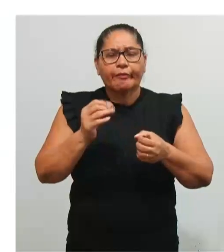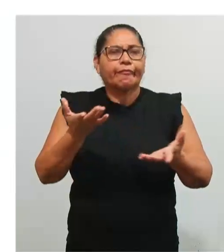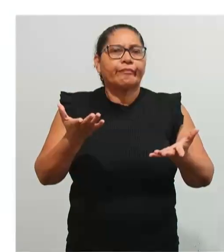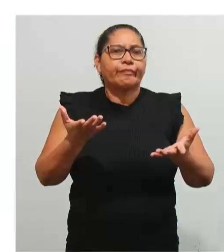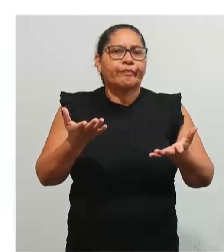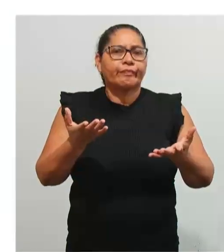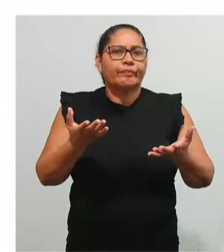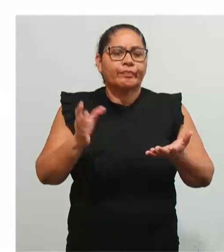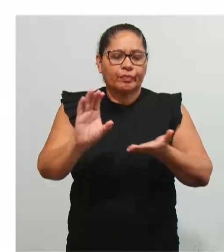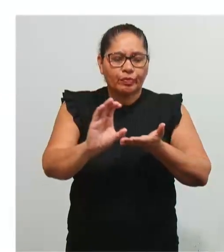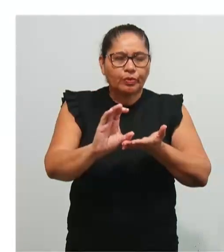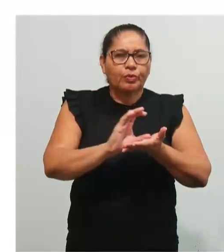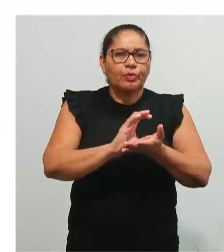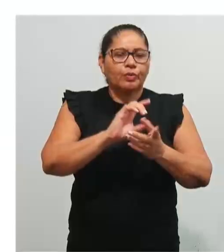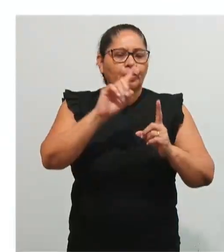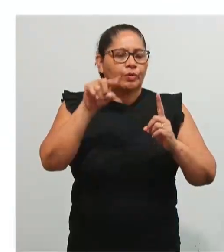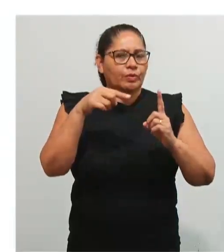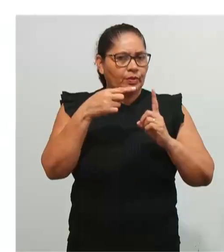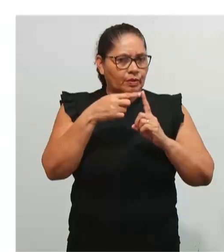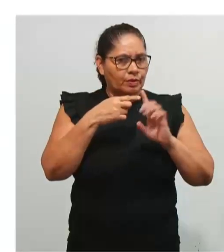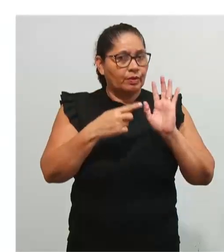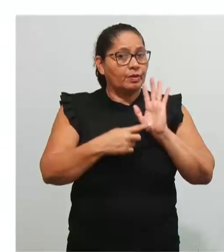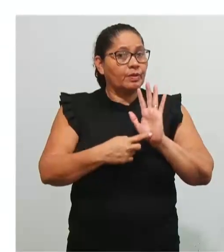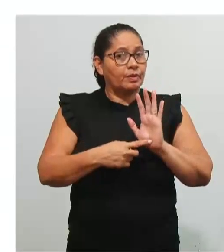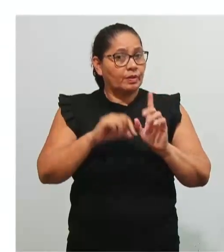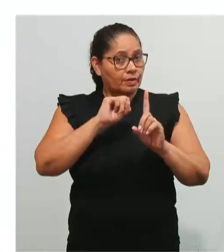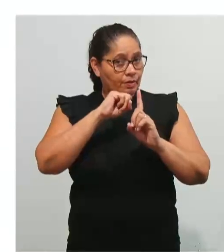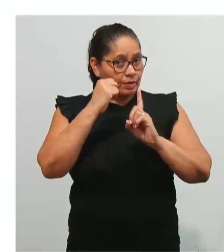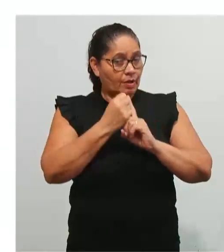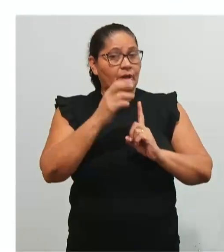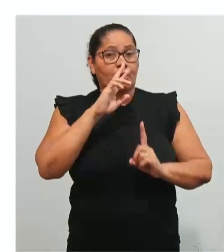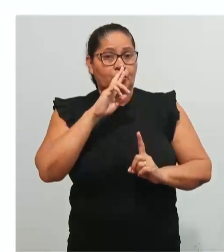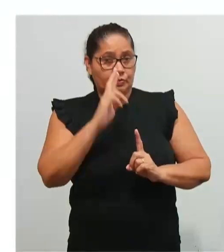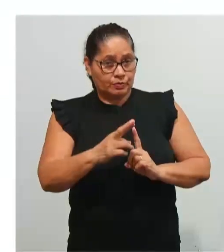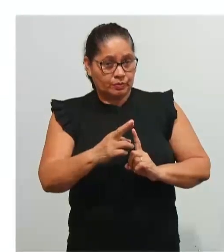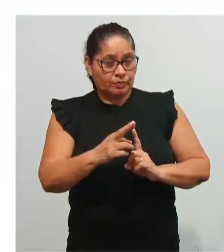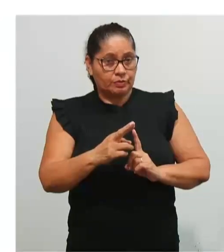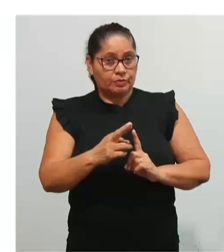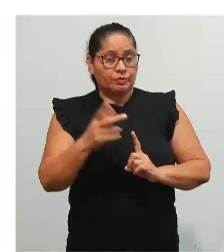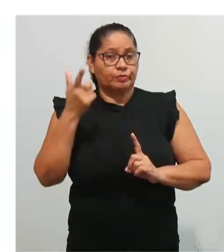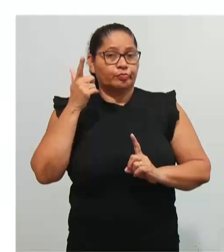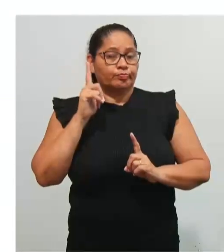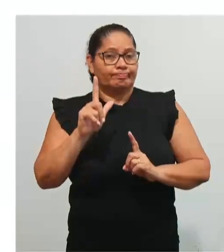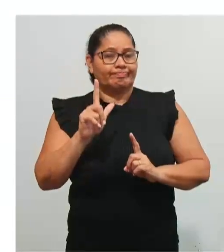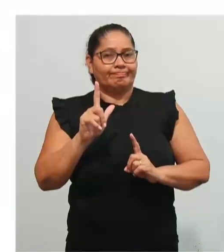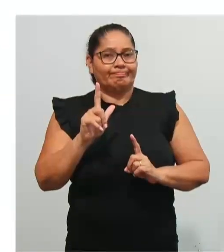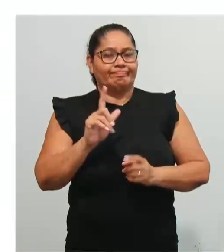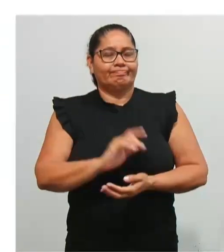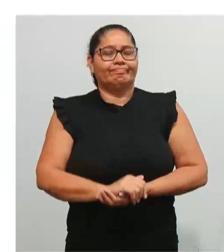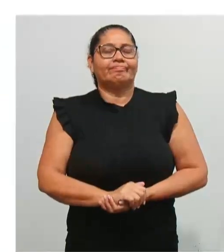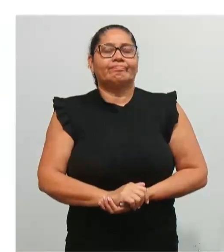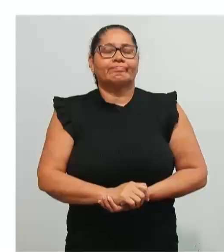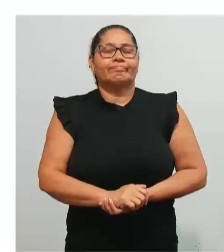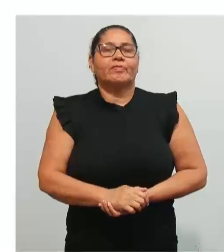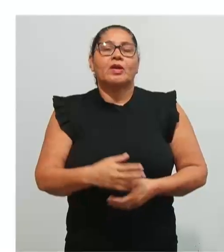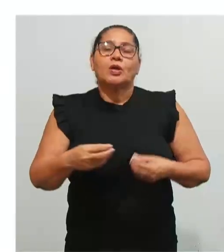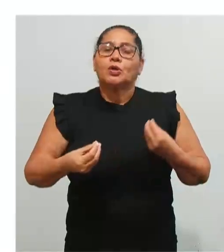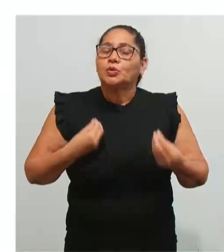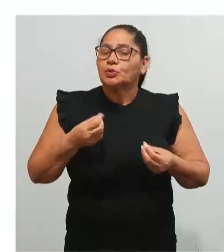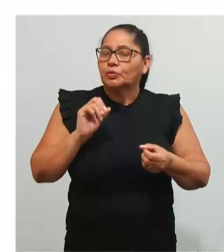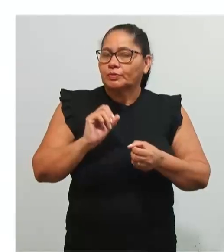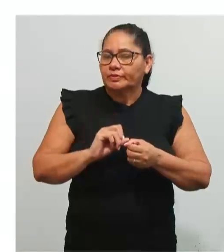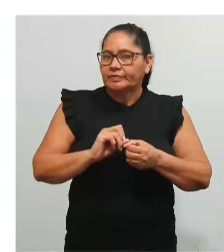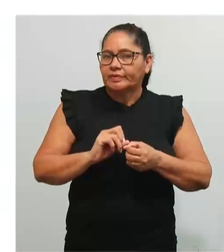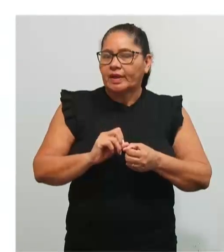e no orçamento, com o objetivo de apresentar à sociedade os resultados alcançados e o cumprimento ou não das metas fiscais estabelecidas na